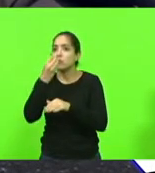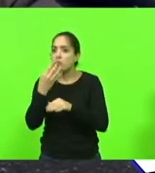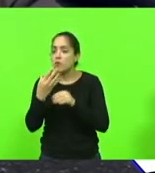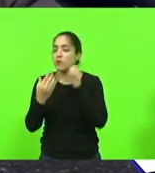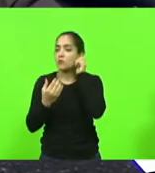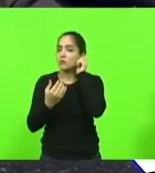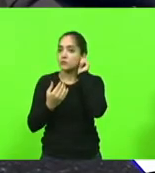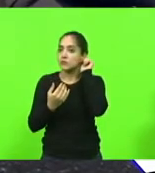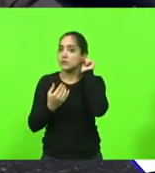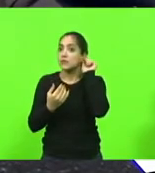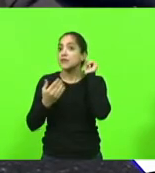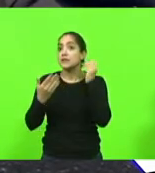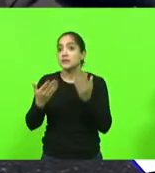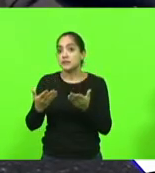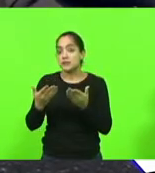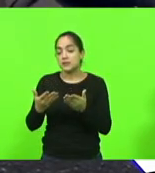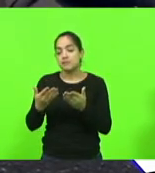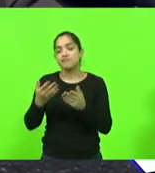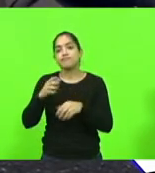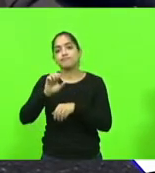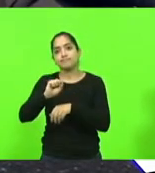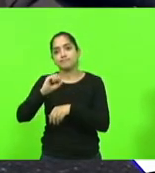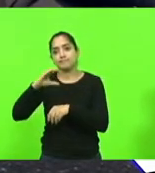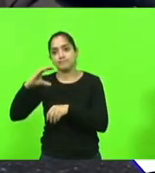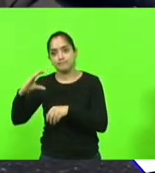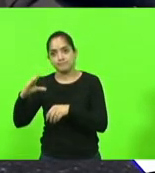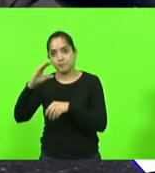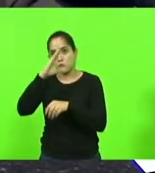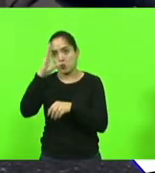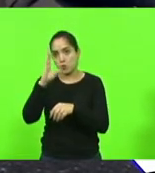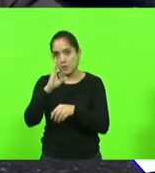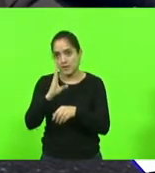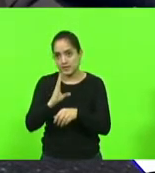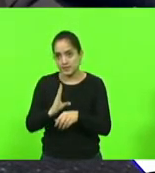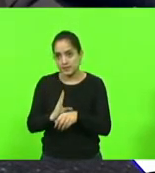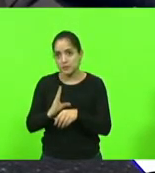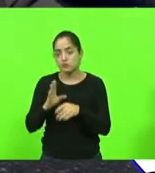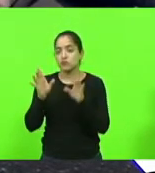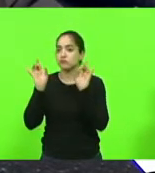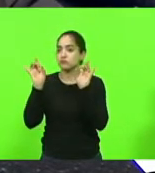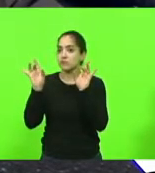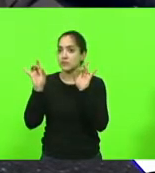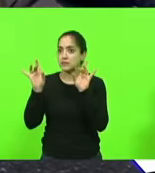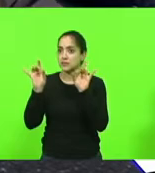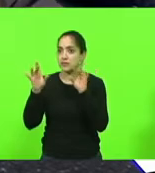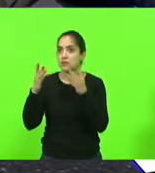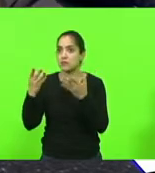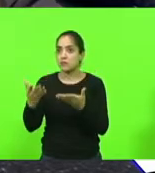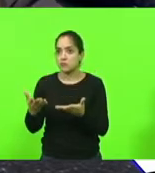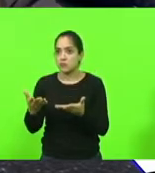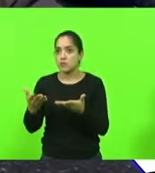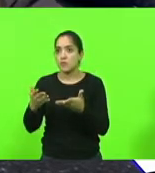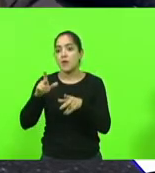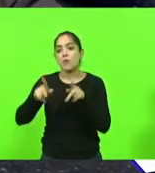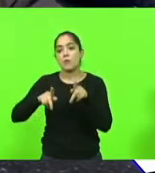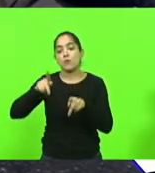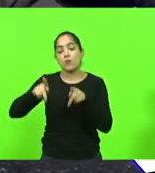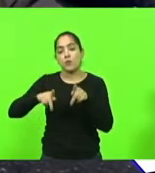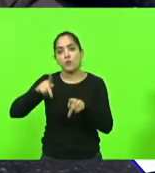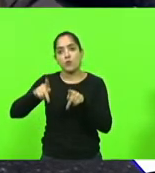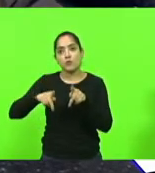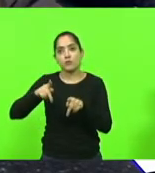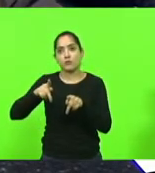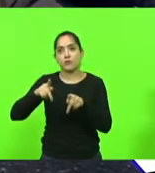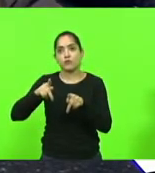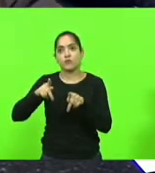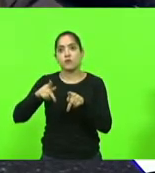mostra que o que faz Santa Catarina e o Brasil um lugar especial é o seu povo, não o seu